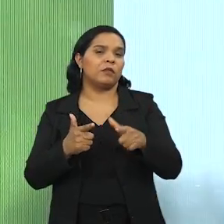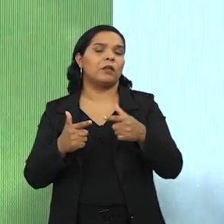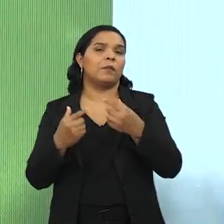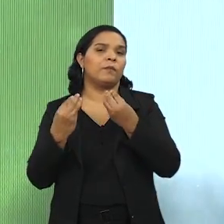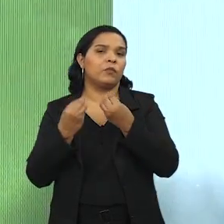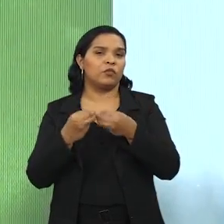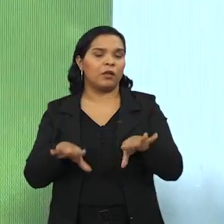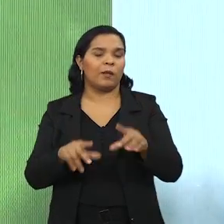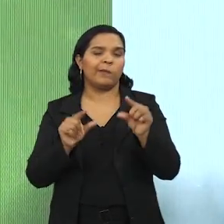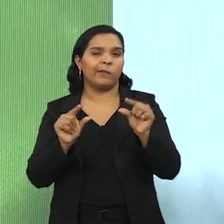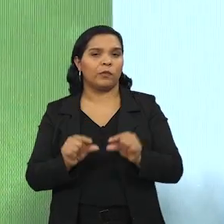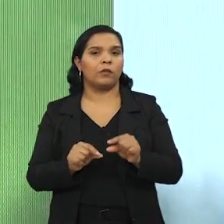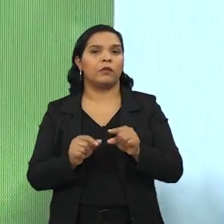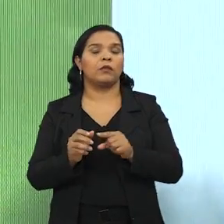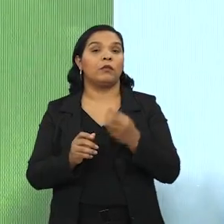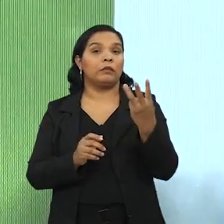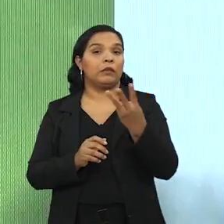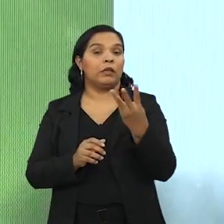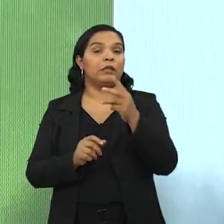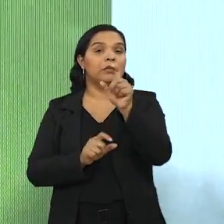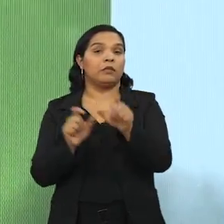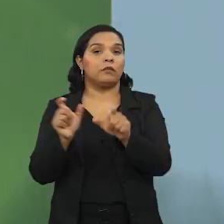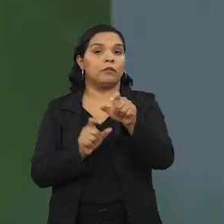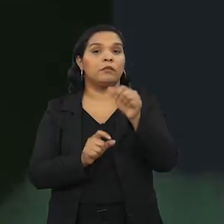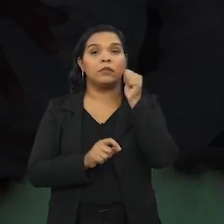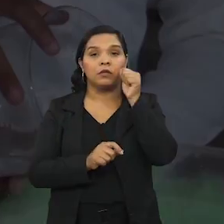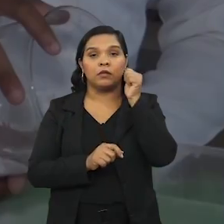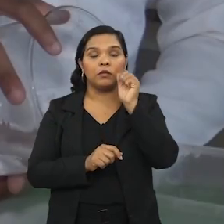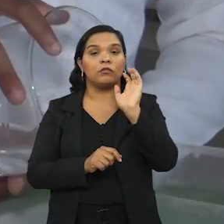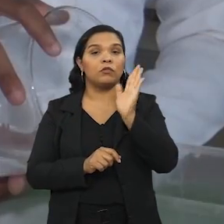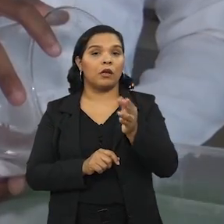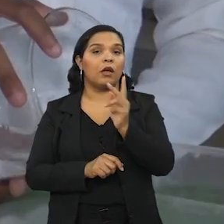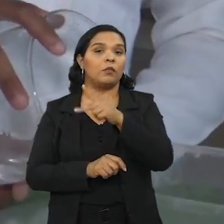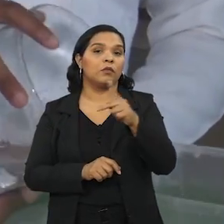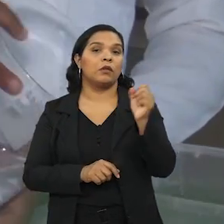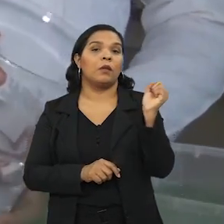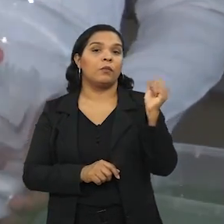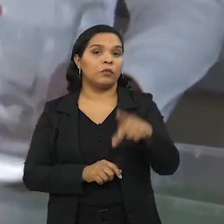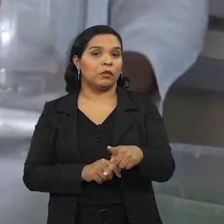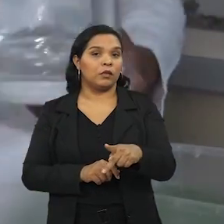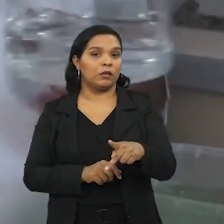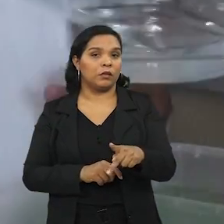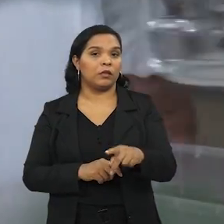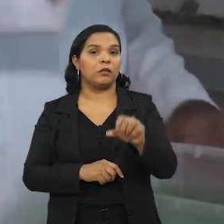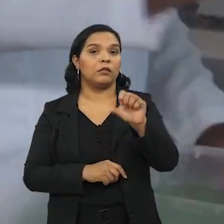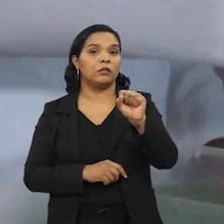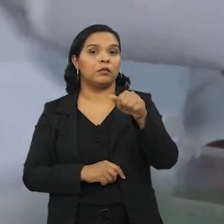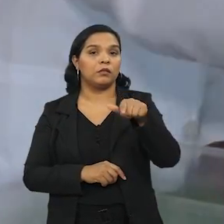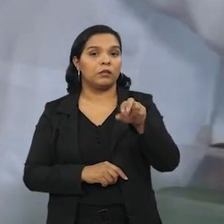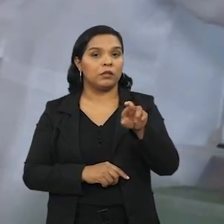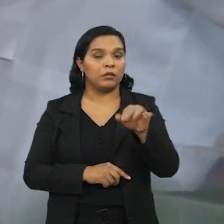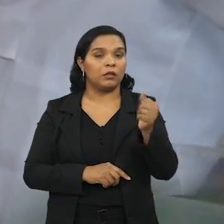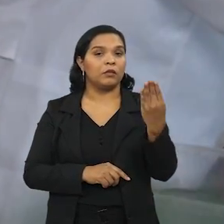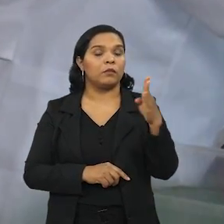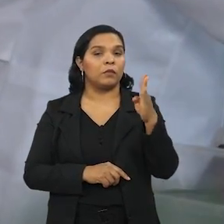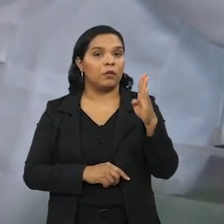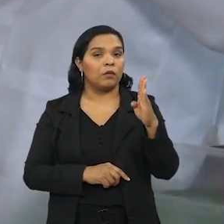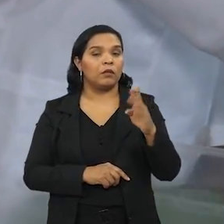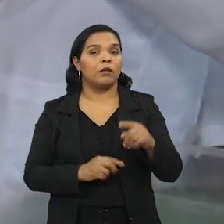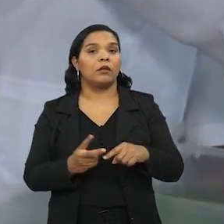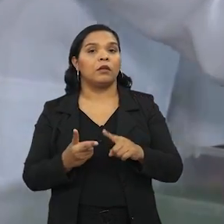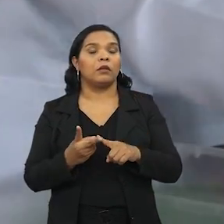tóxico, E surge como? São 3 pesquisadoras, que fomos professora já aposentada Sandra